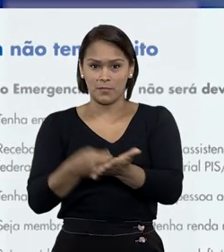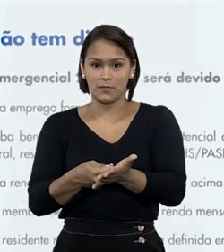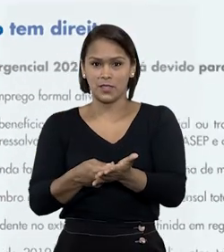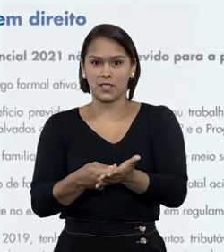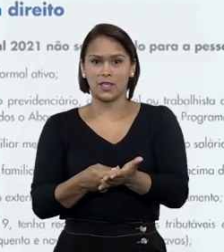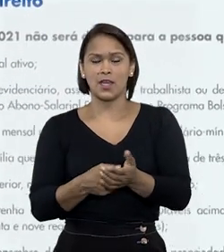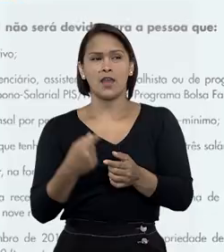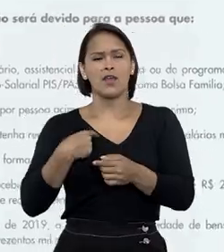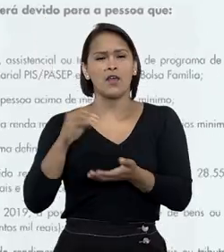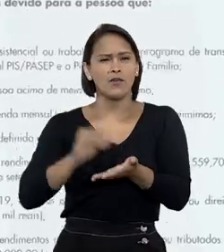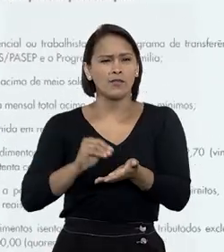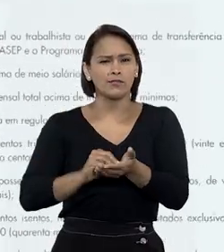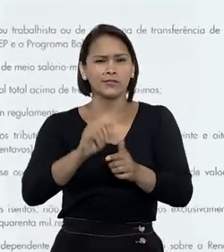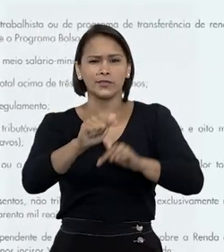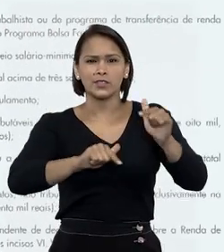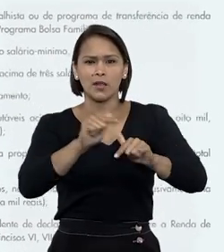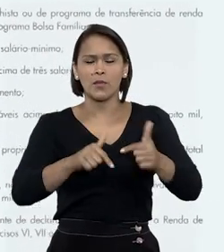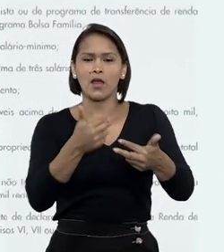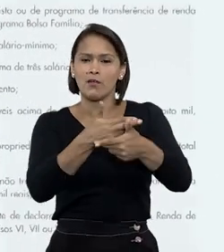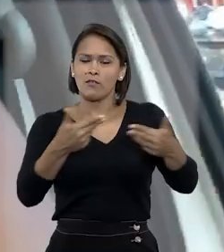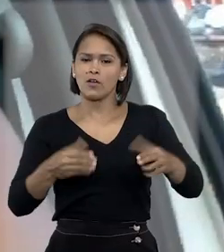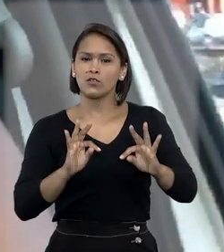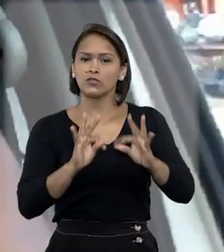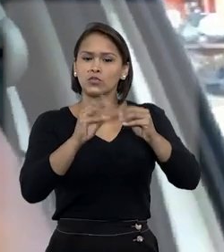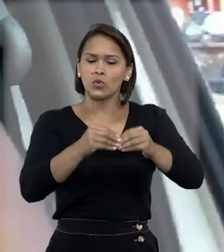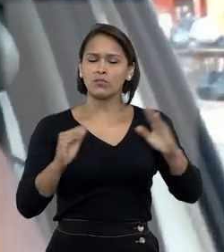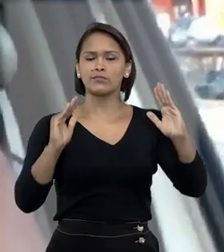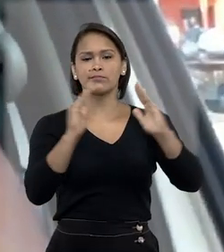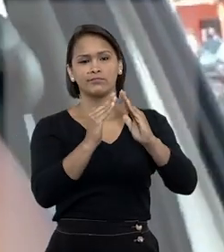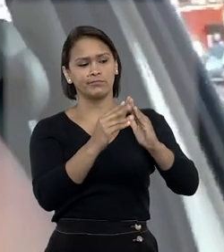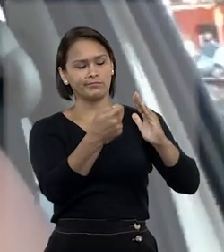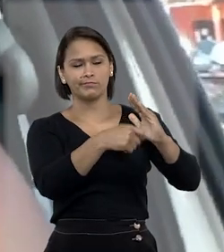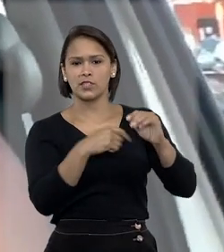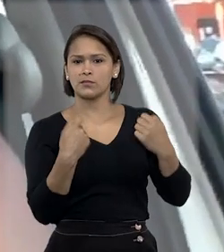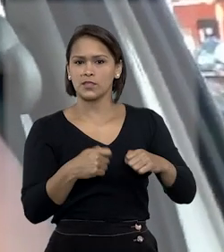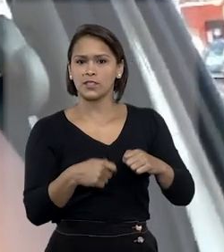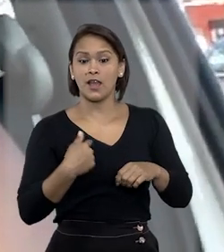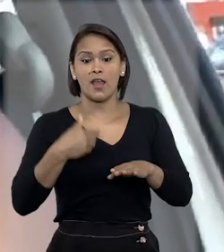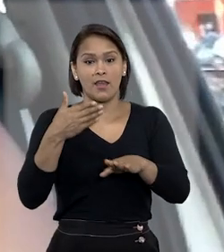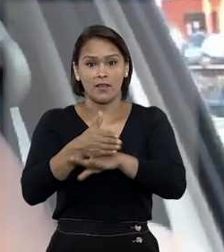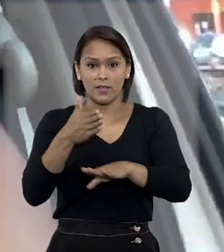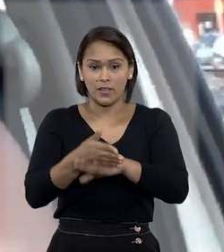pago pelo governo as coisas né